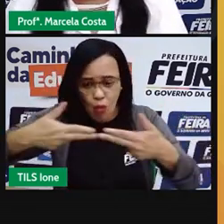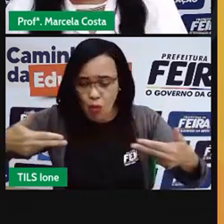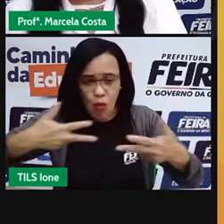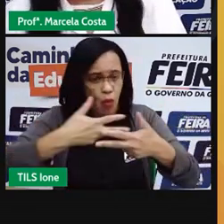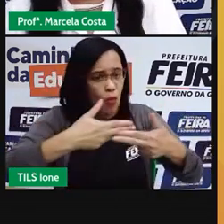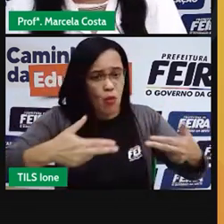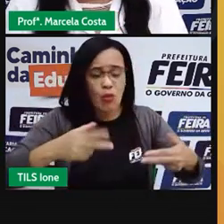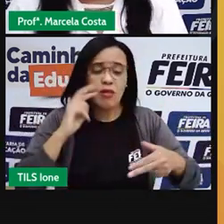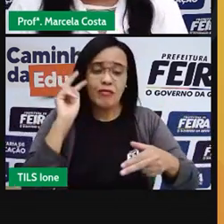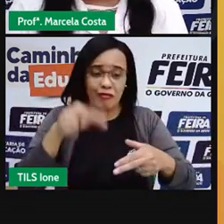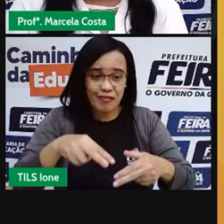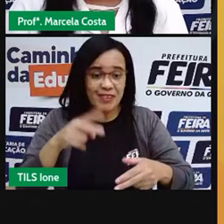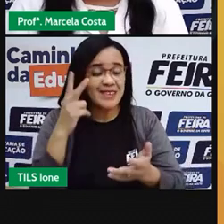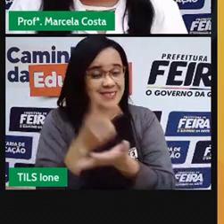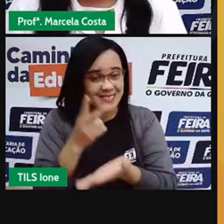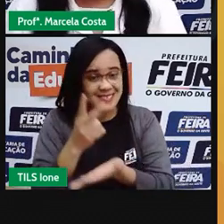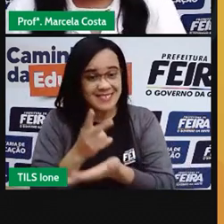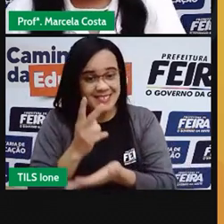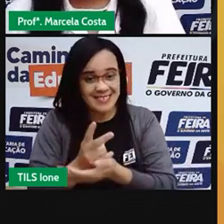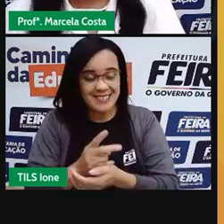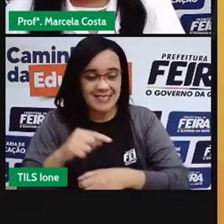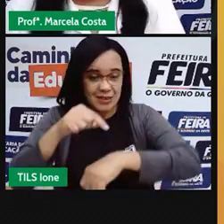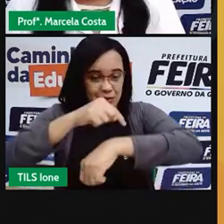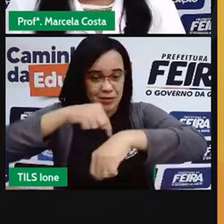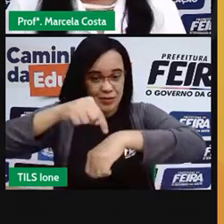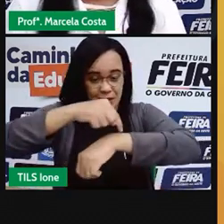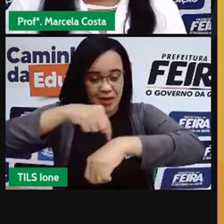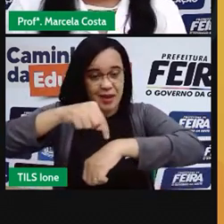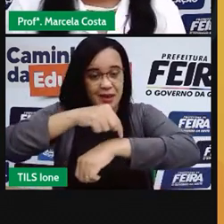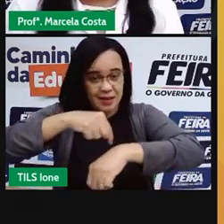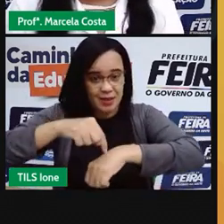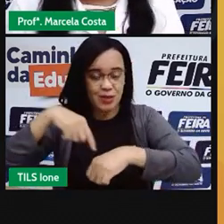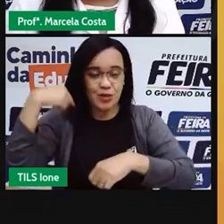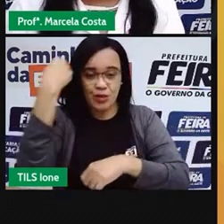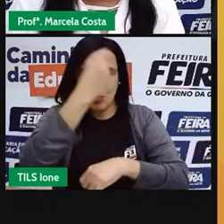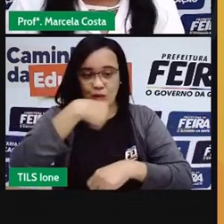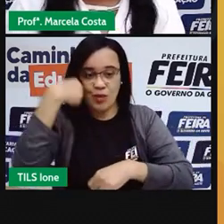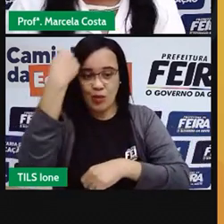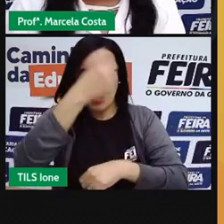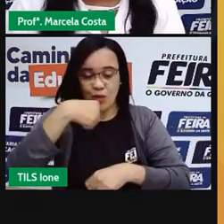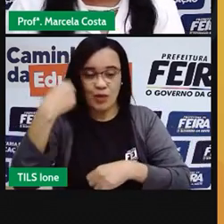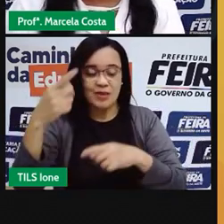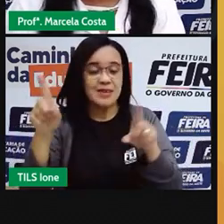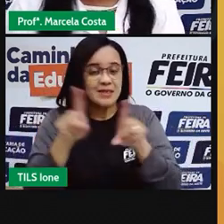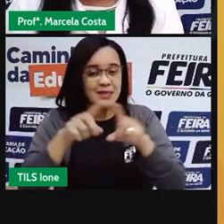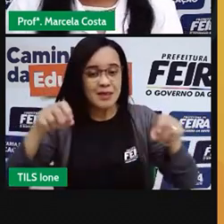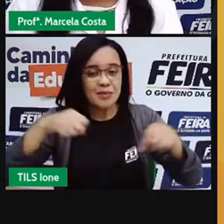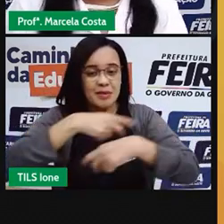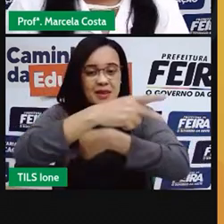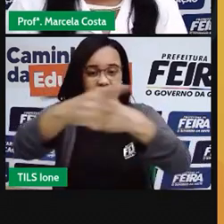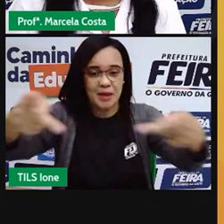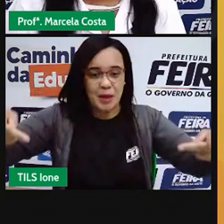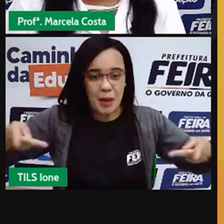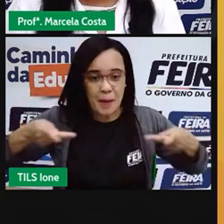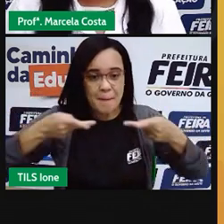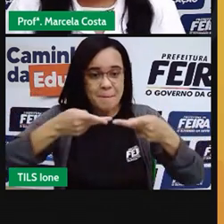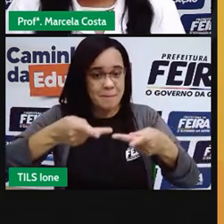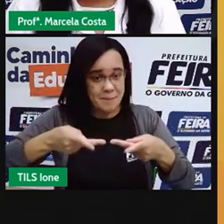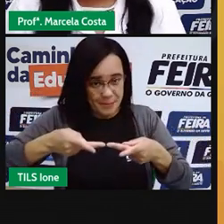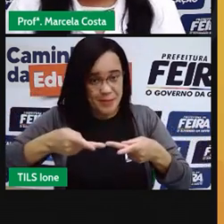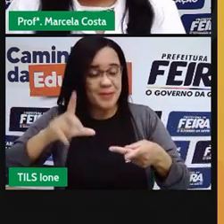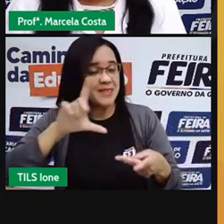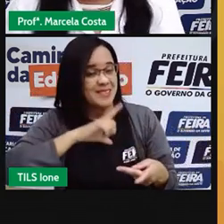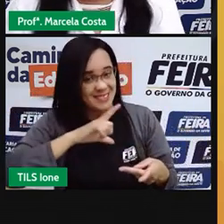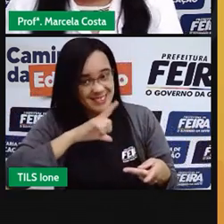No relógio, que tem o formato de um círculo. Na pizza, ali, na fatia de pizza, que tem o formato de um